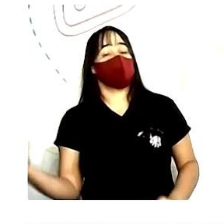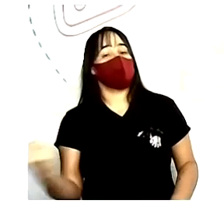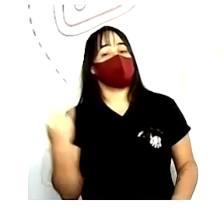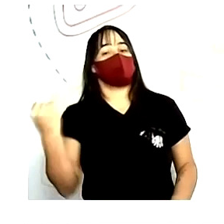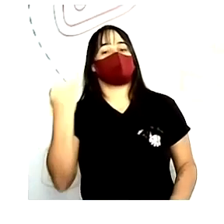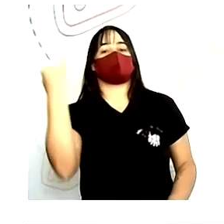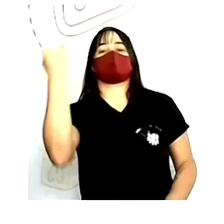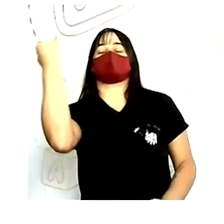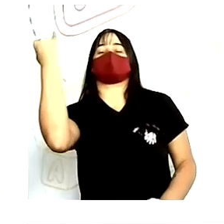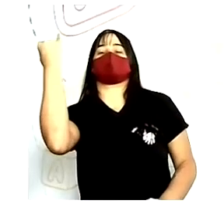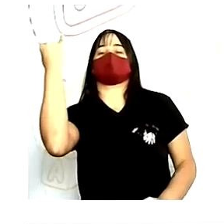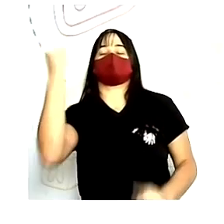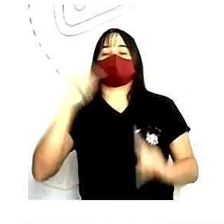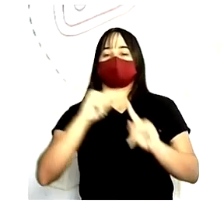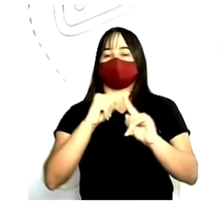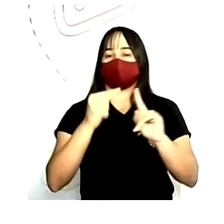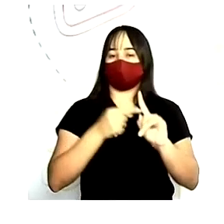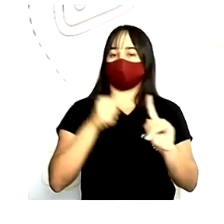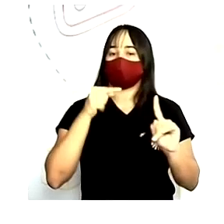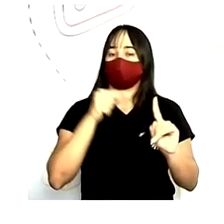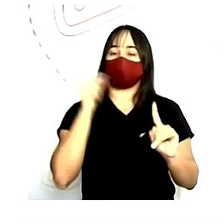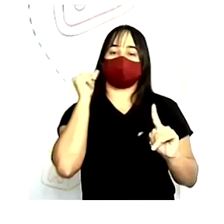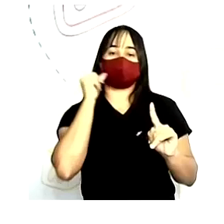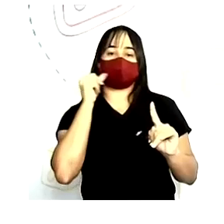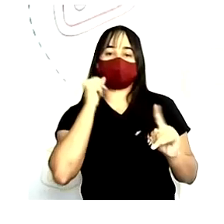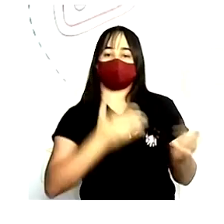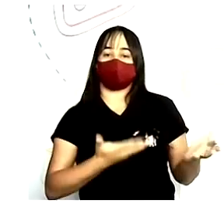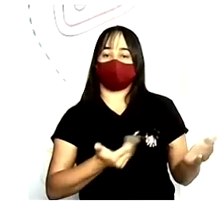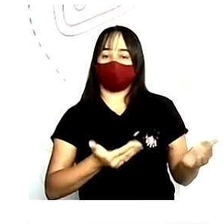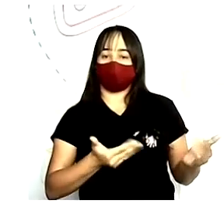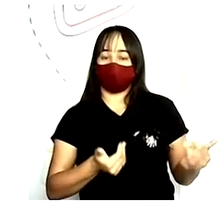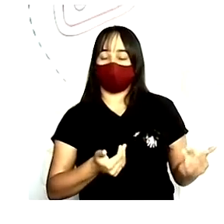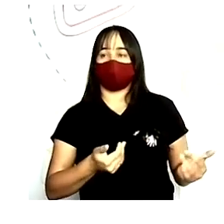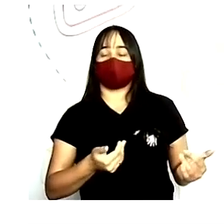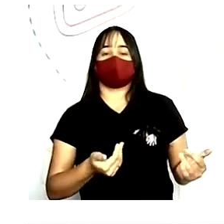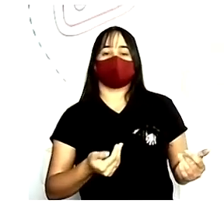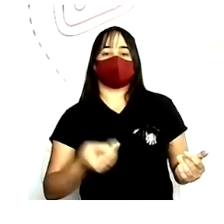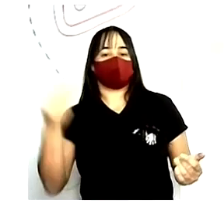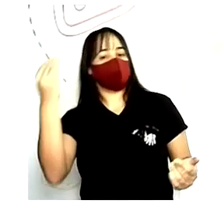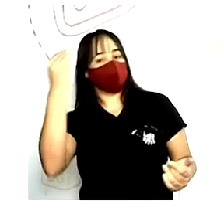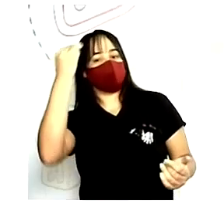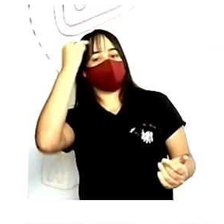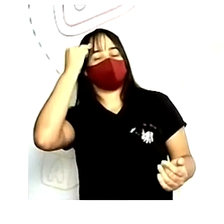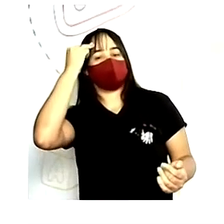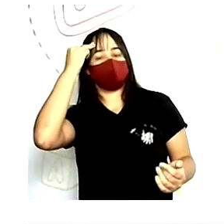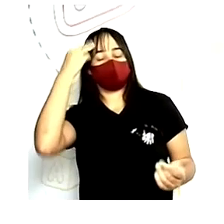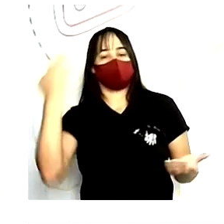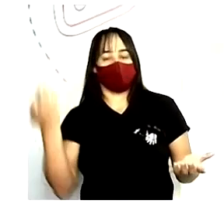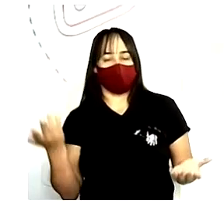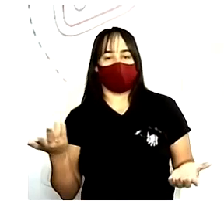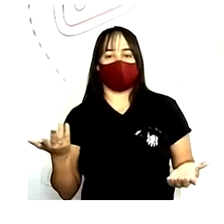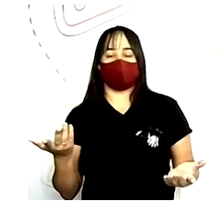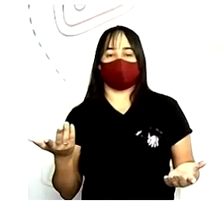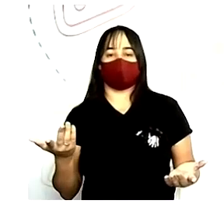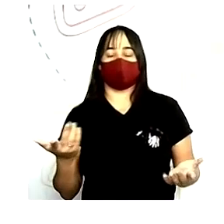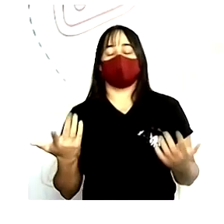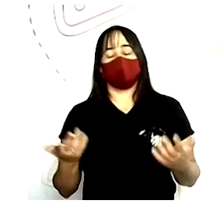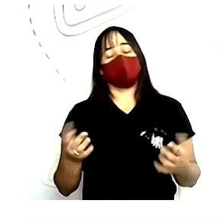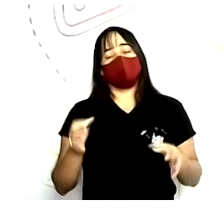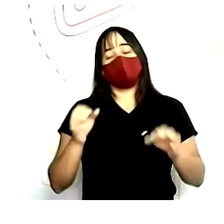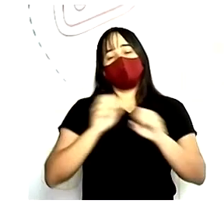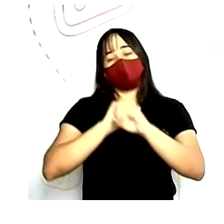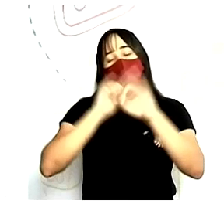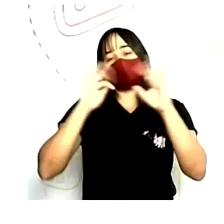a adolescente coloque isso na sua cabeça. Certo, aconteceu uma coisa mal desejada que não foi